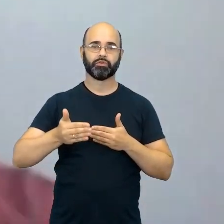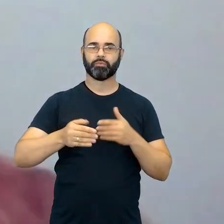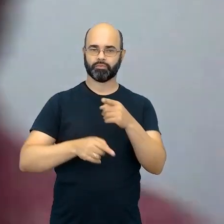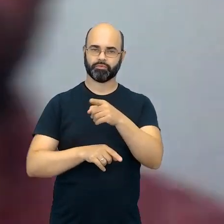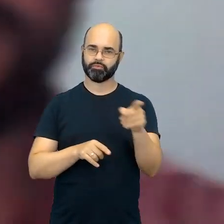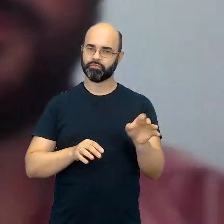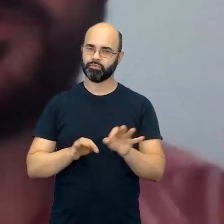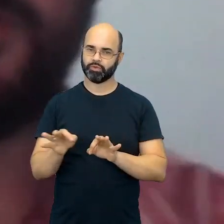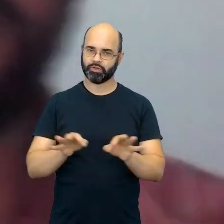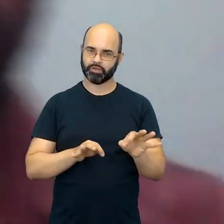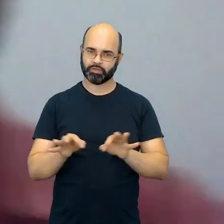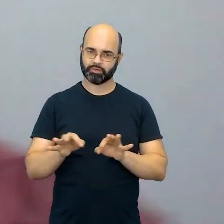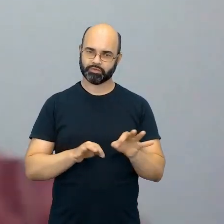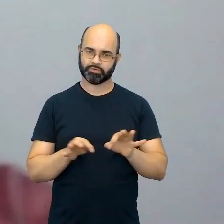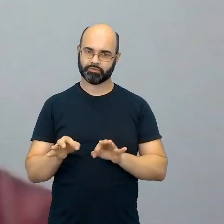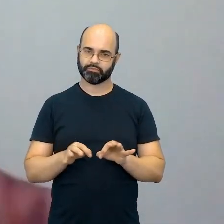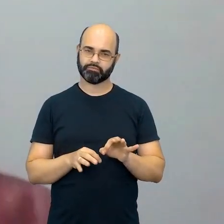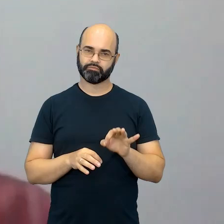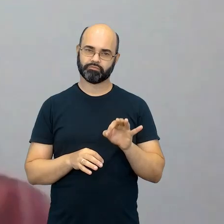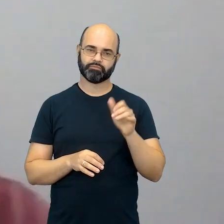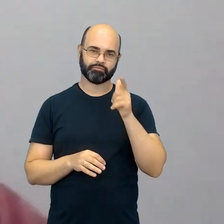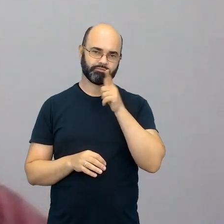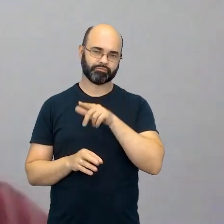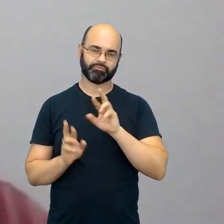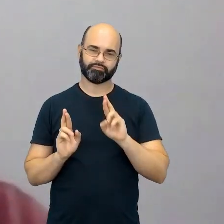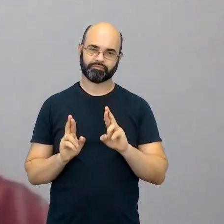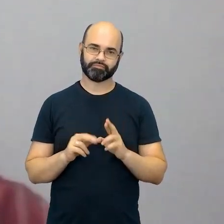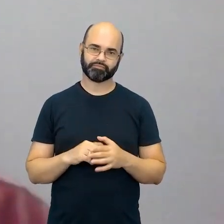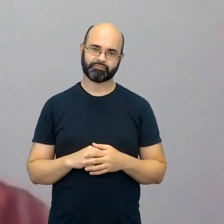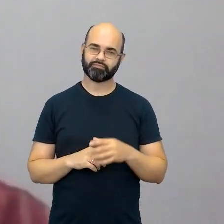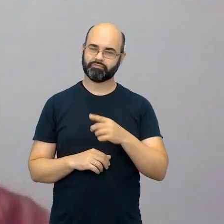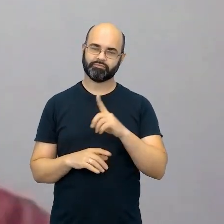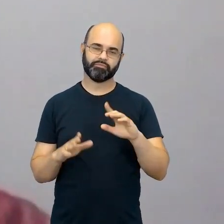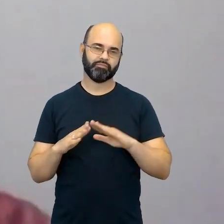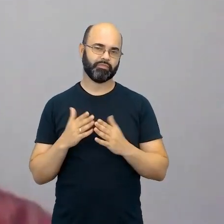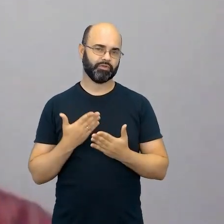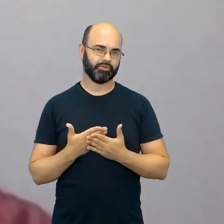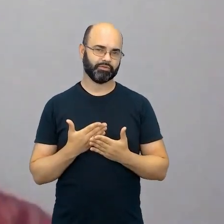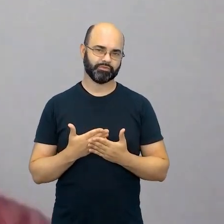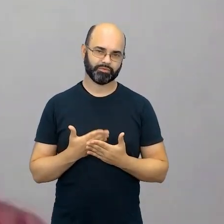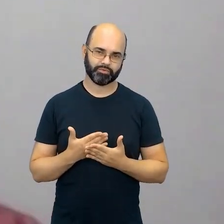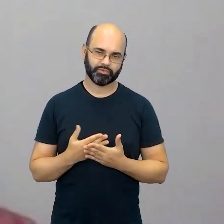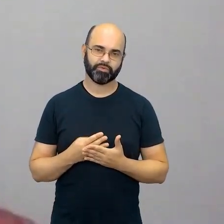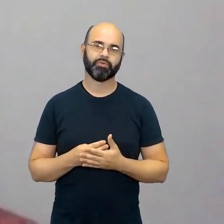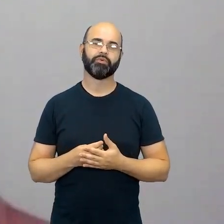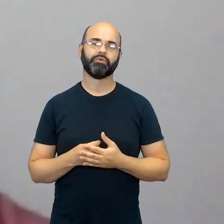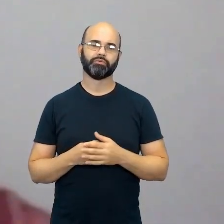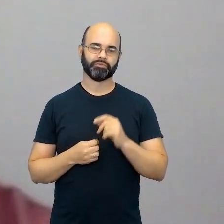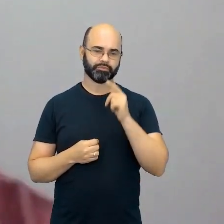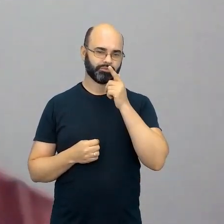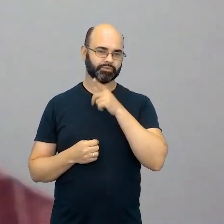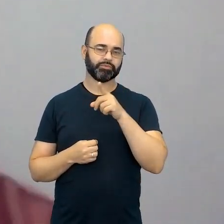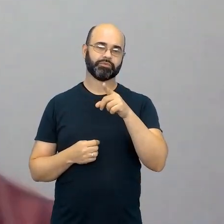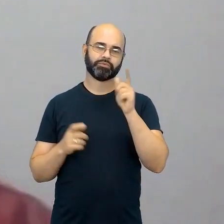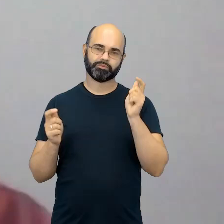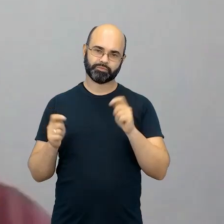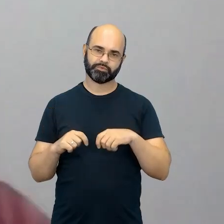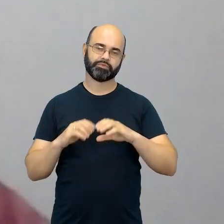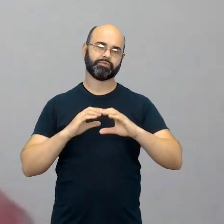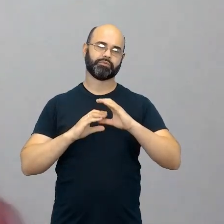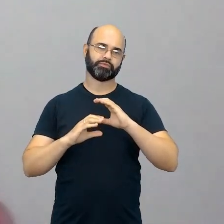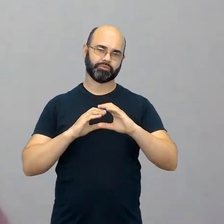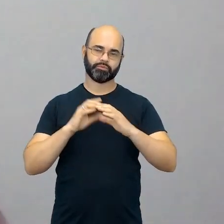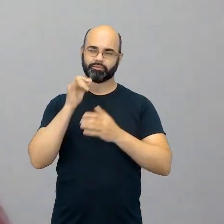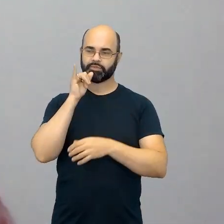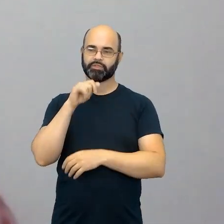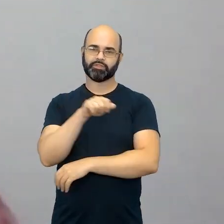pauta com uma facilidade na escola. Espero que seja possível, né, o diálogo com outros